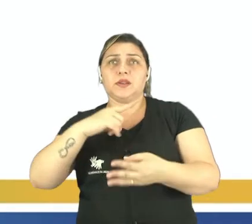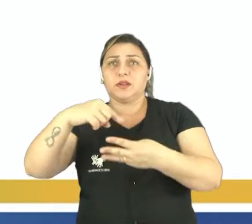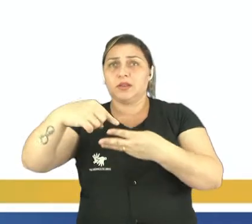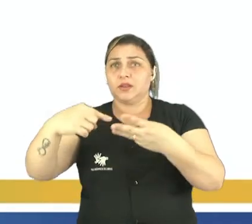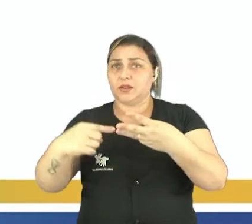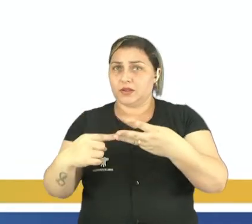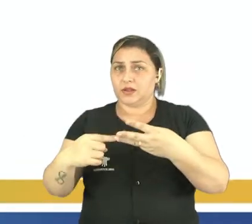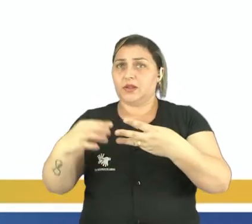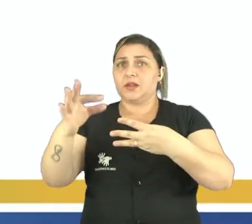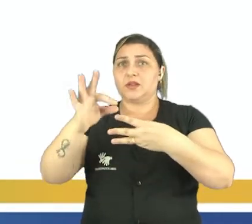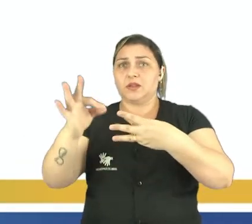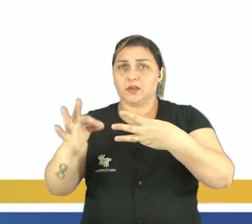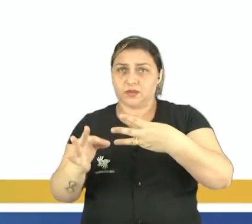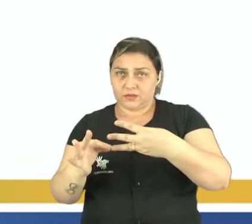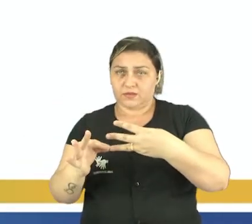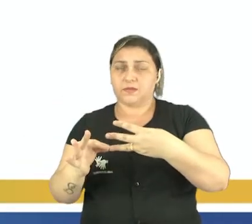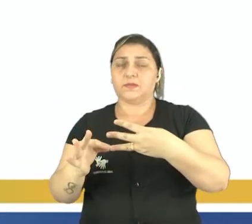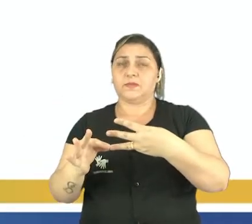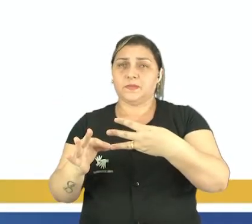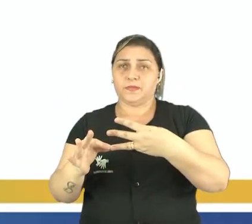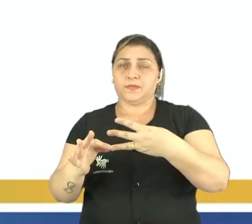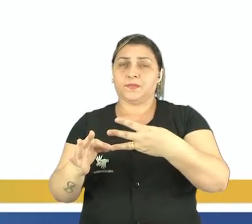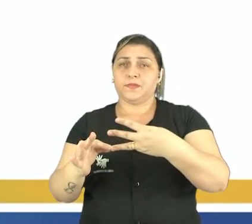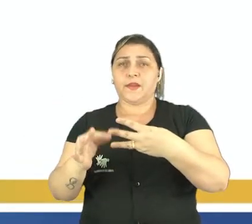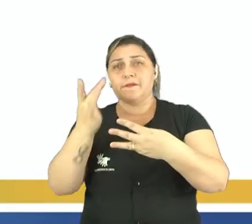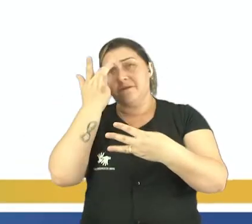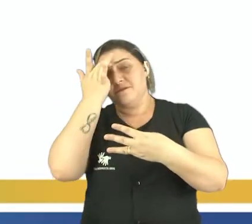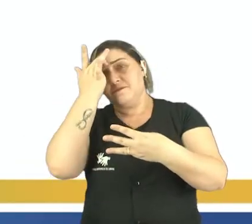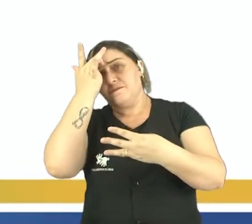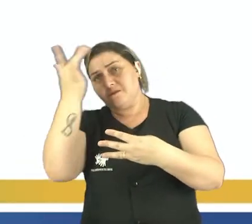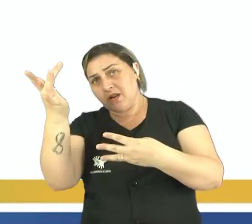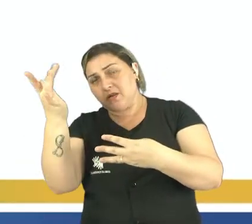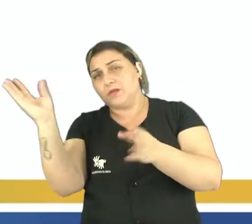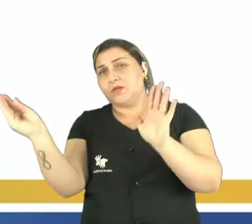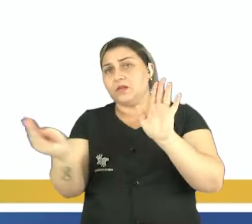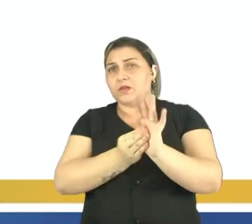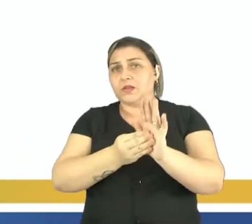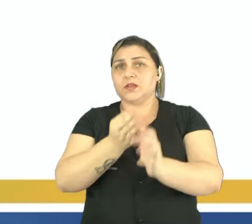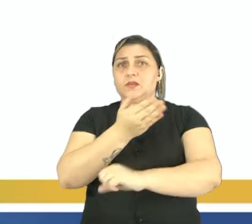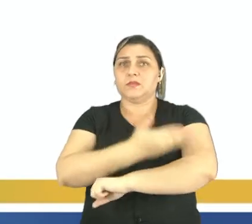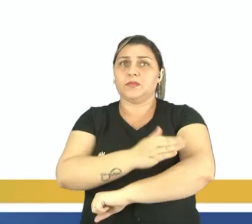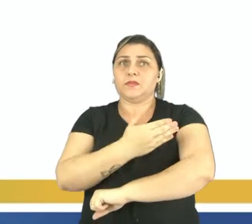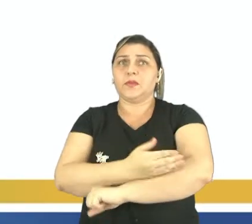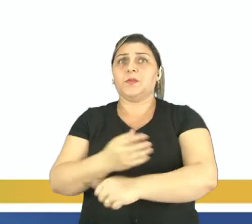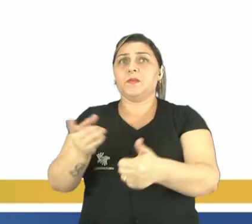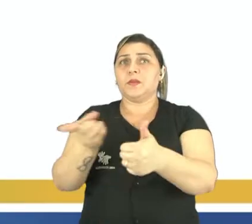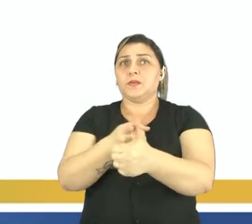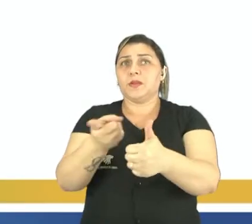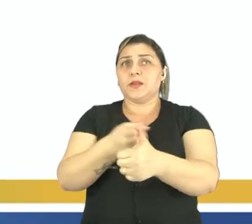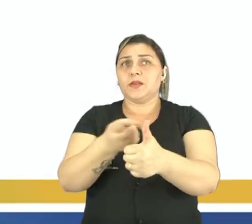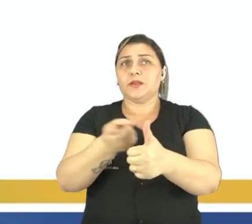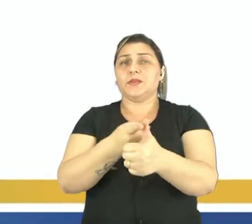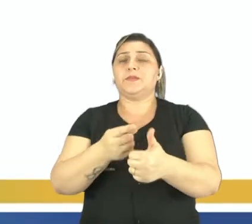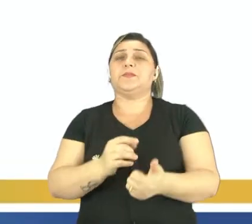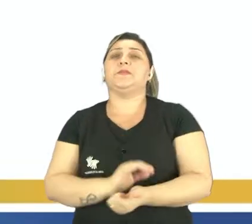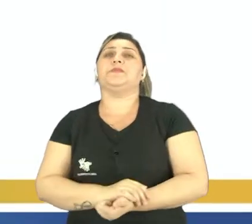3 aspectos e são bem fáceis de serem colocados em prática. O primeiro